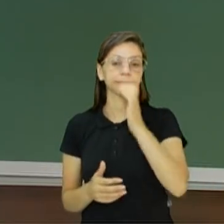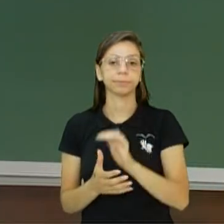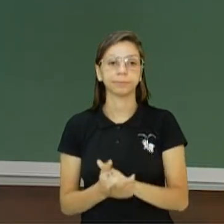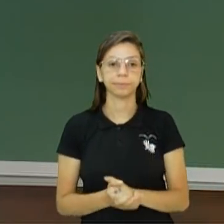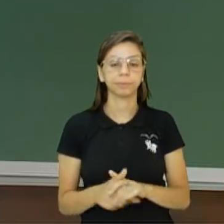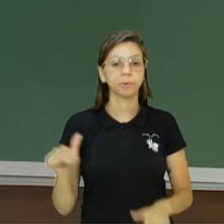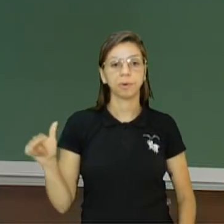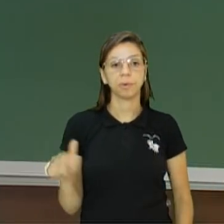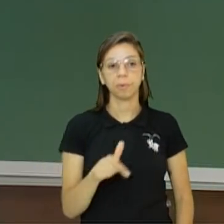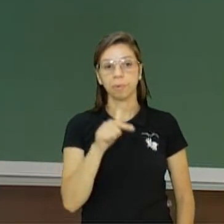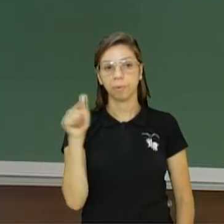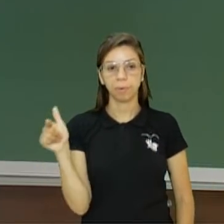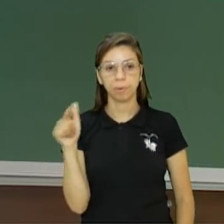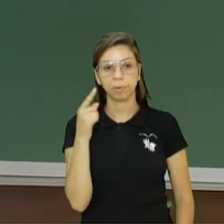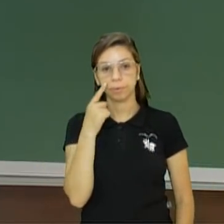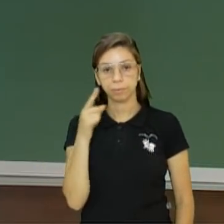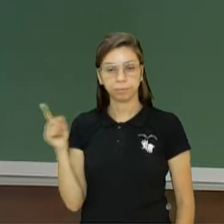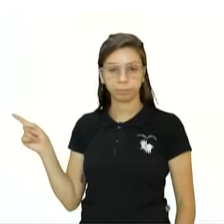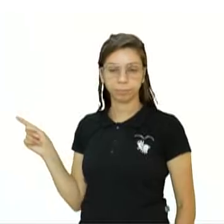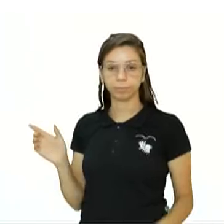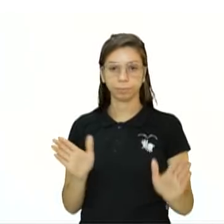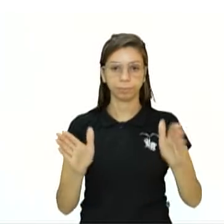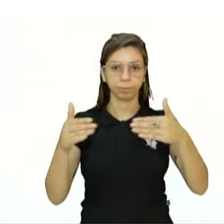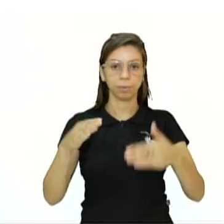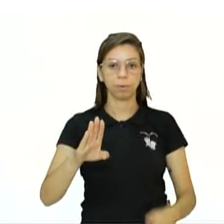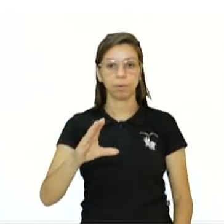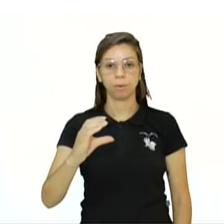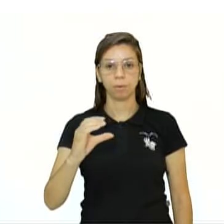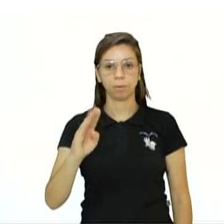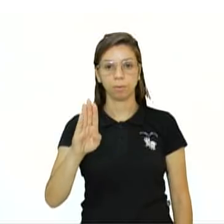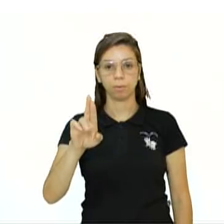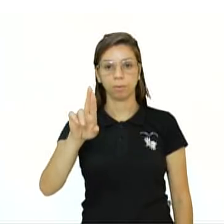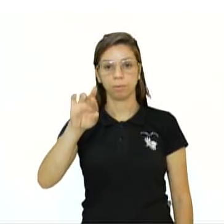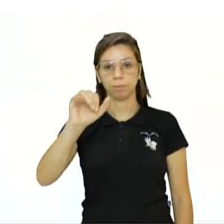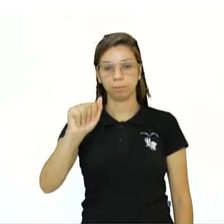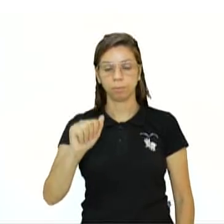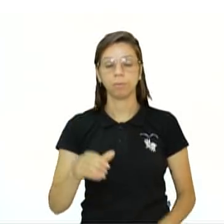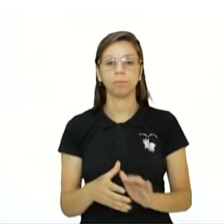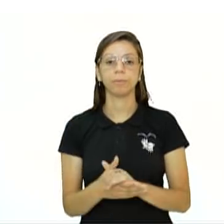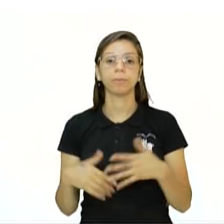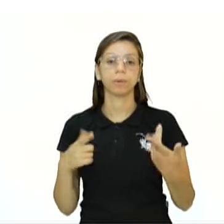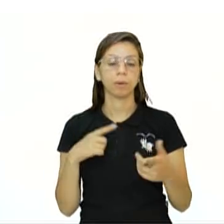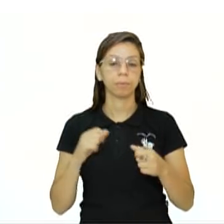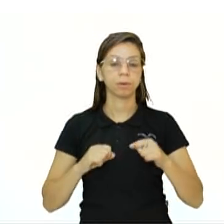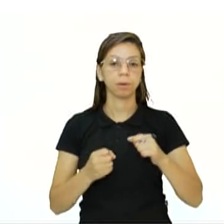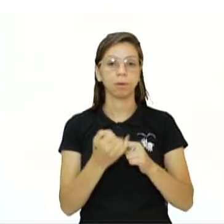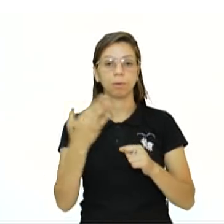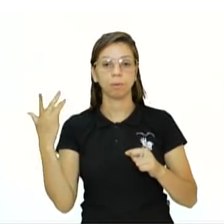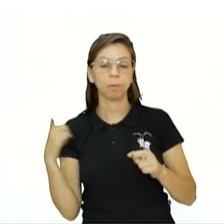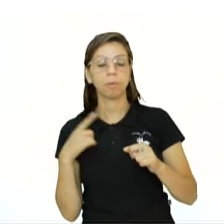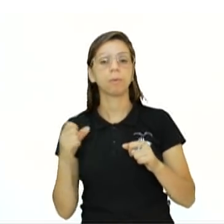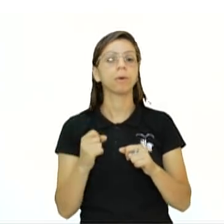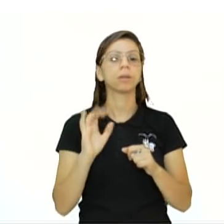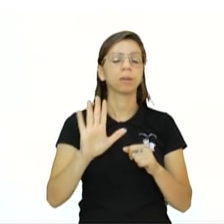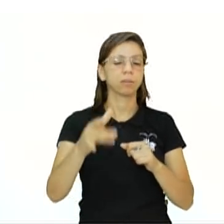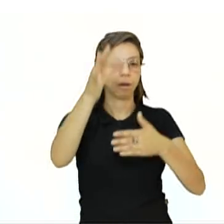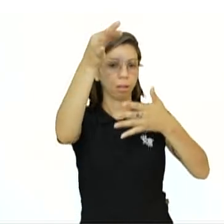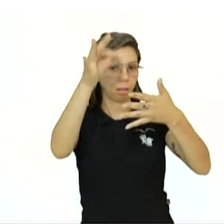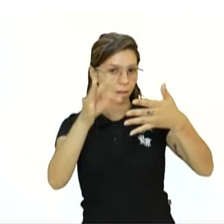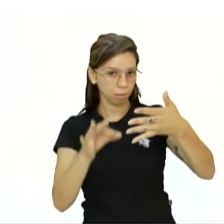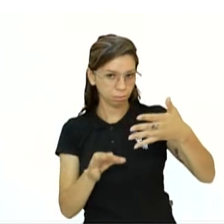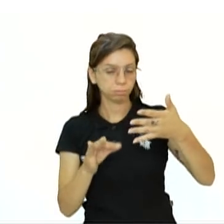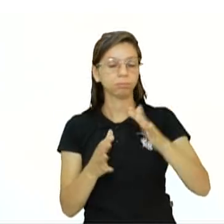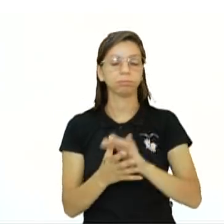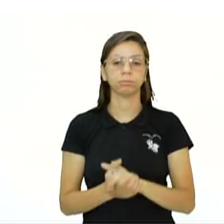nosso próximo poliedro é o cubo. Então, conte o número de faces, vértices e arestas do cubo e daqui a pouco a